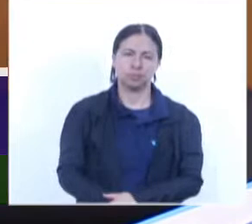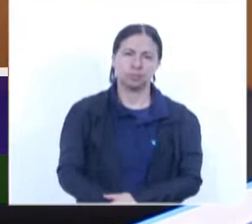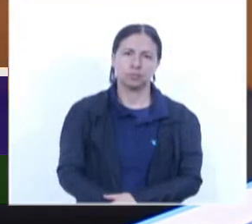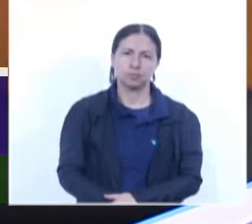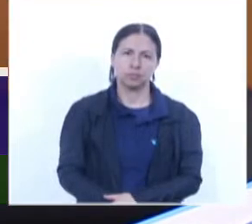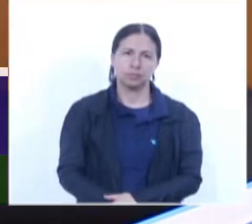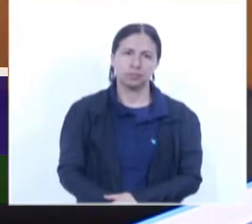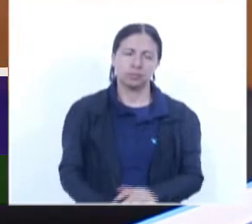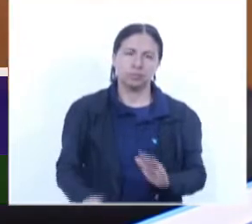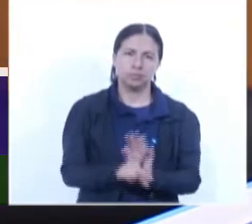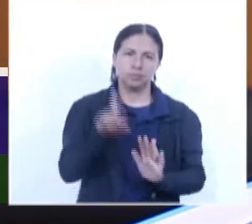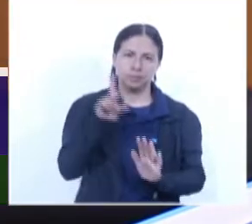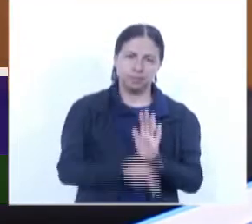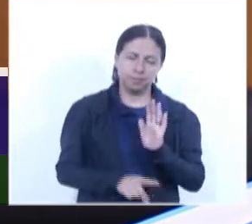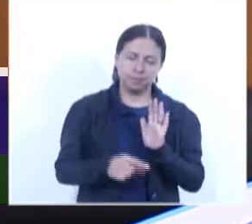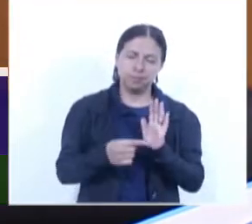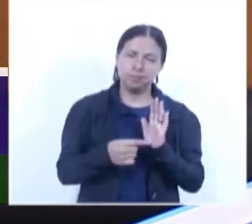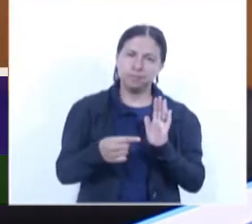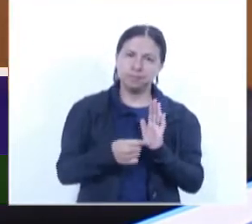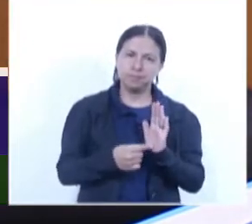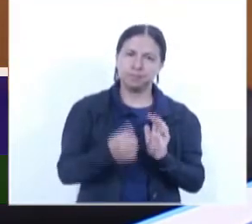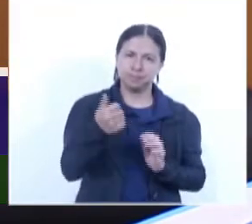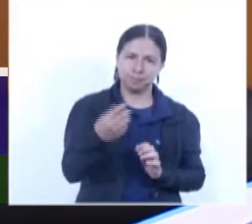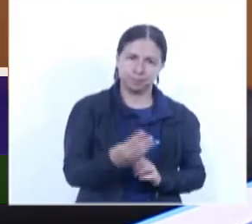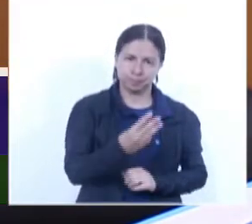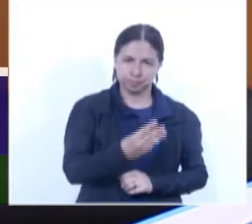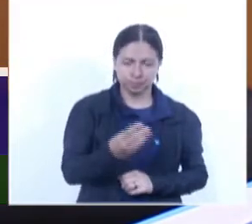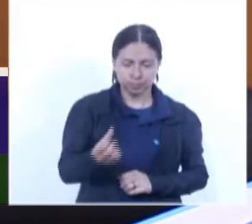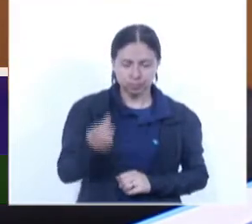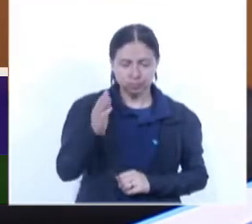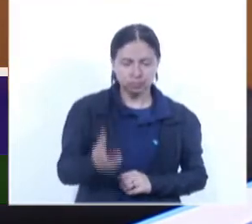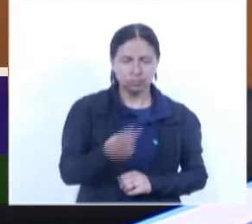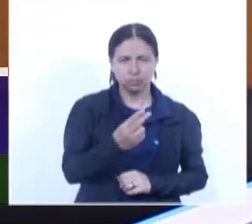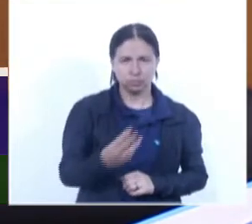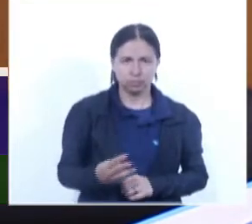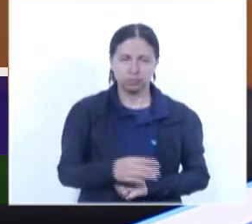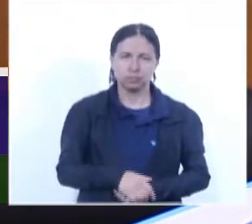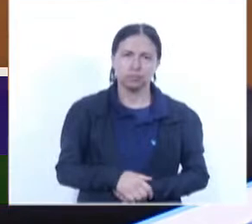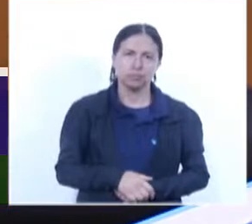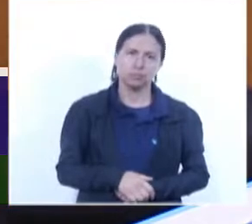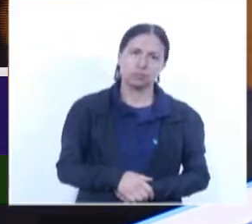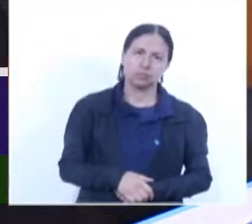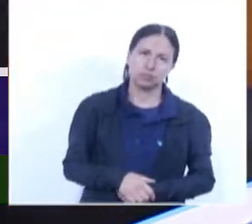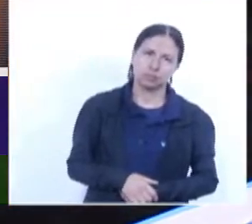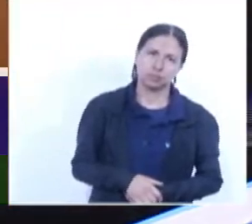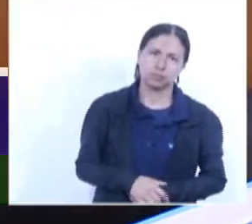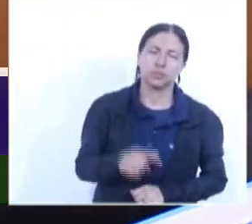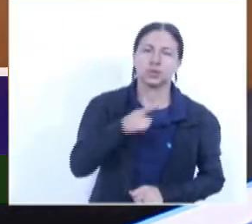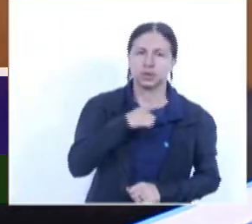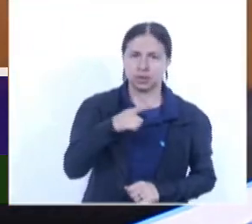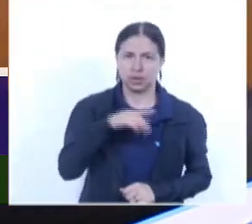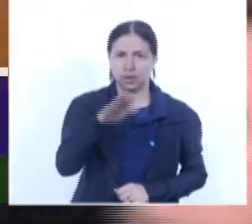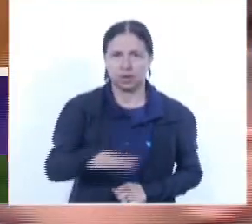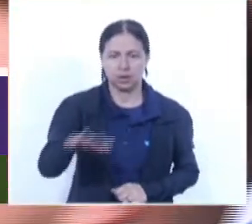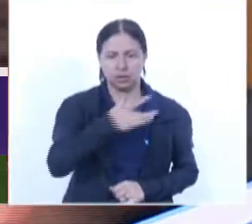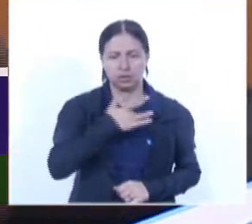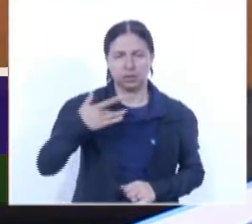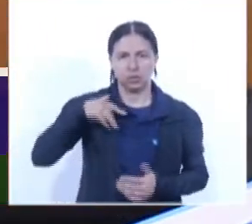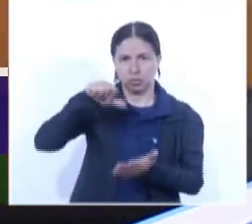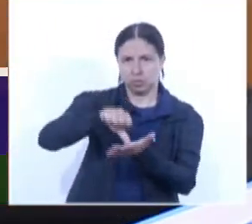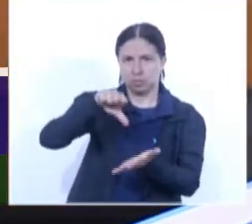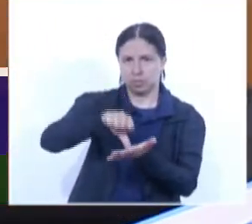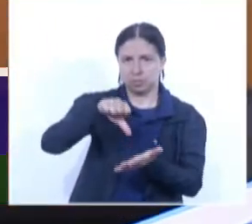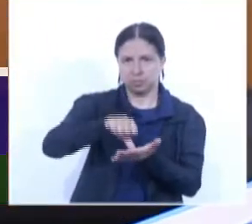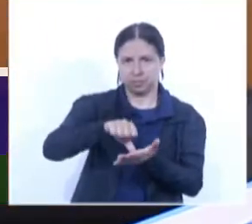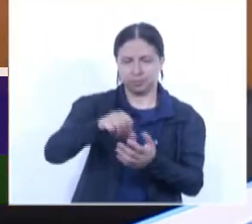projeto de lei ordinária 336/23 que é segura que as unidades de saúde da rede pública Municipal